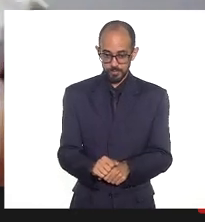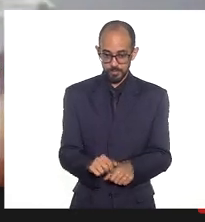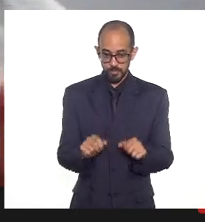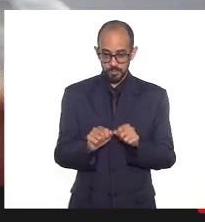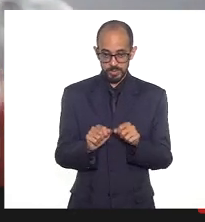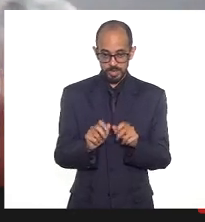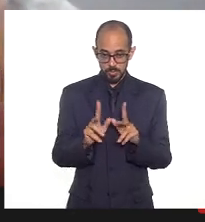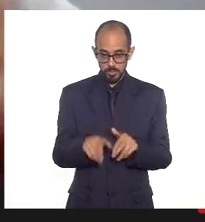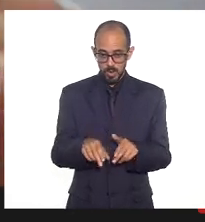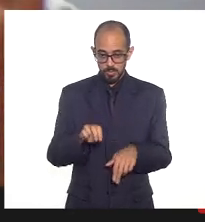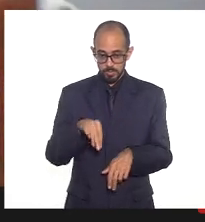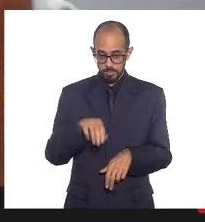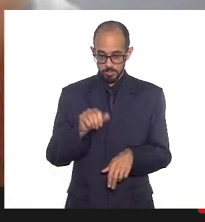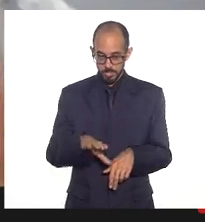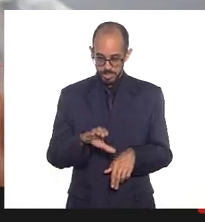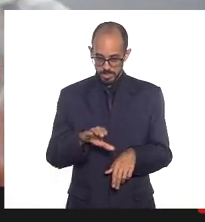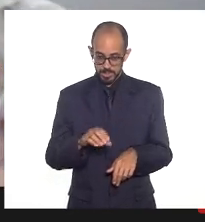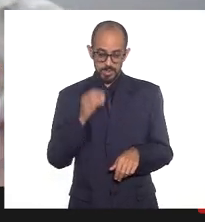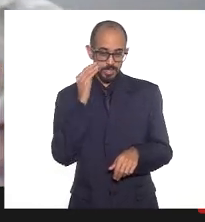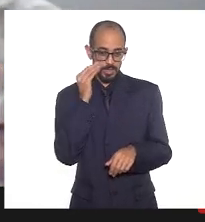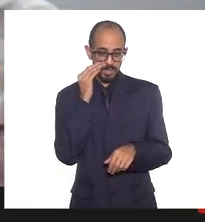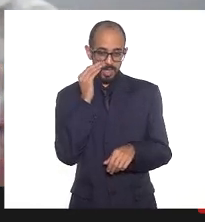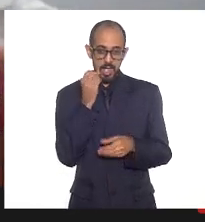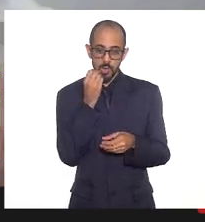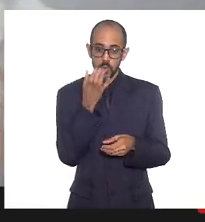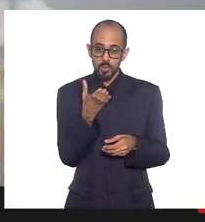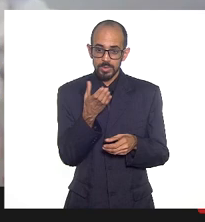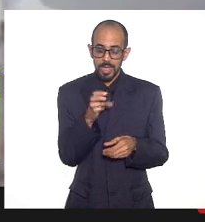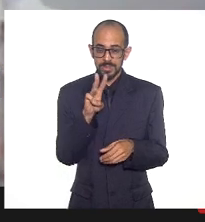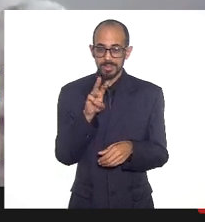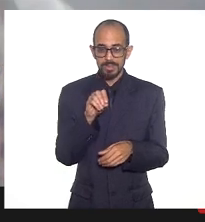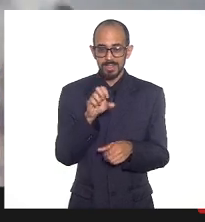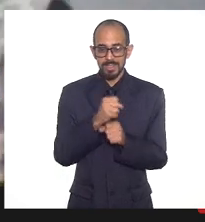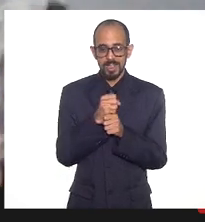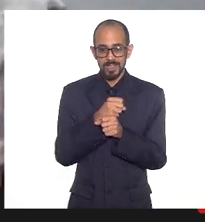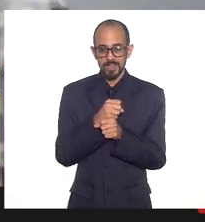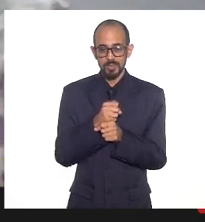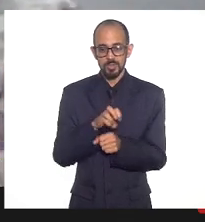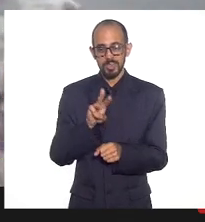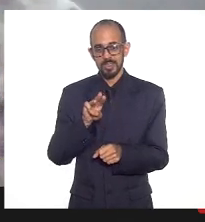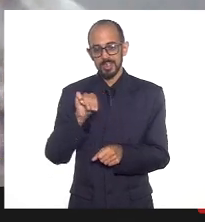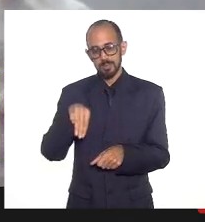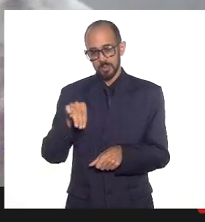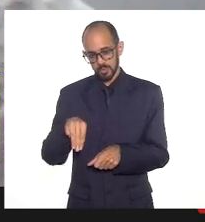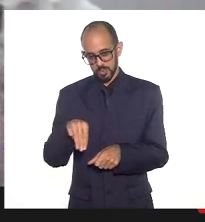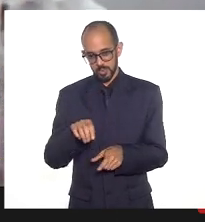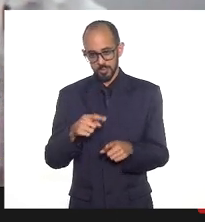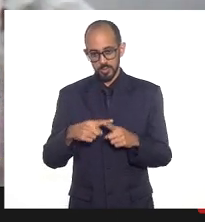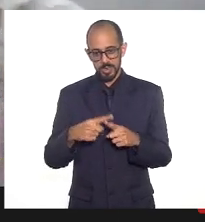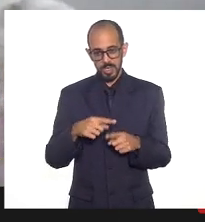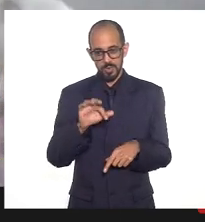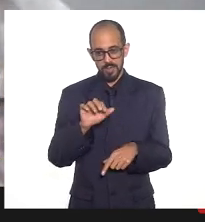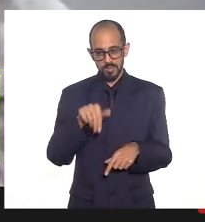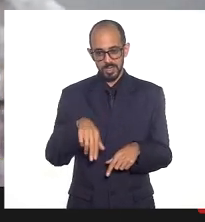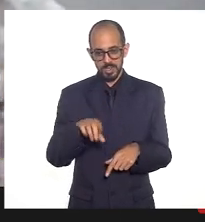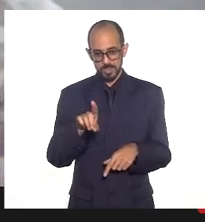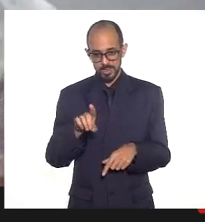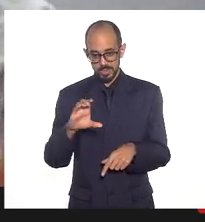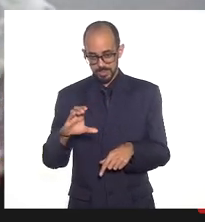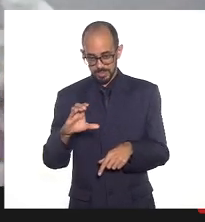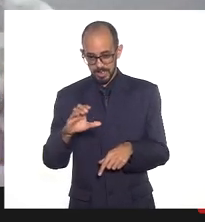Mink fez, vou tentar contar uma história de 30 anos em 3 minutos, porque o Fórum Nacional pela Democratização da